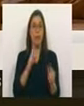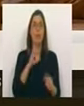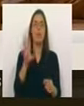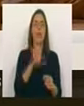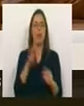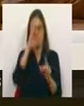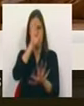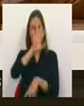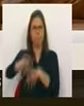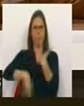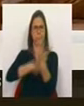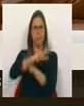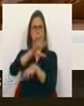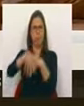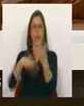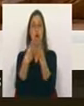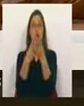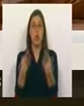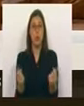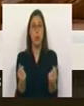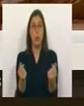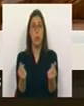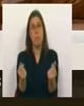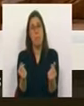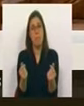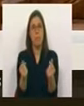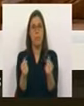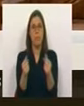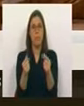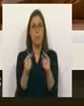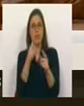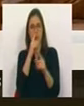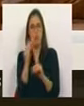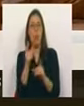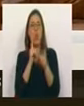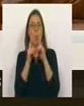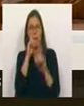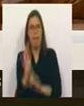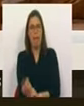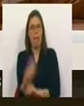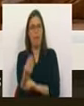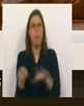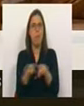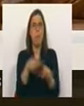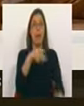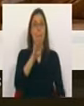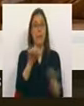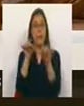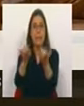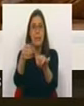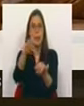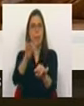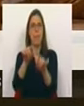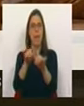forma trapalhona e a solução de humor quase infantil como o PS e este